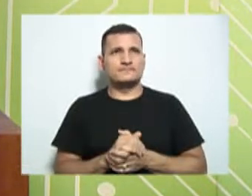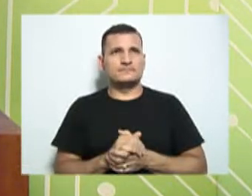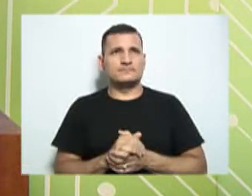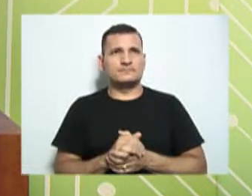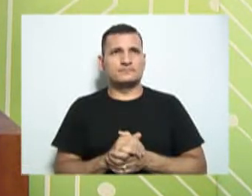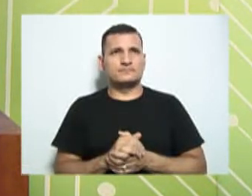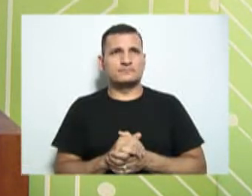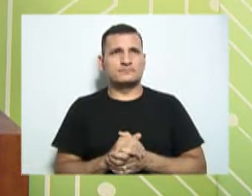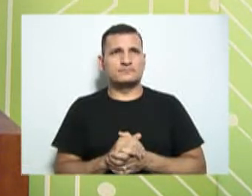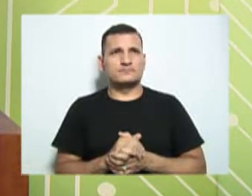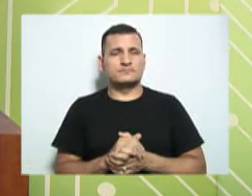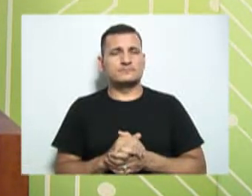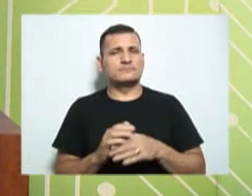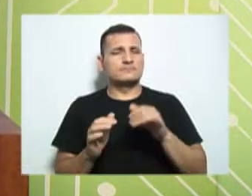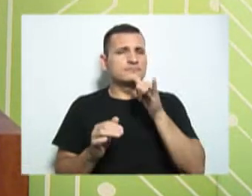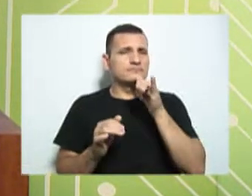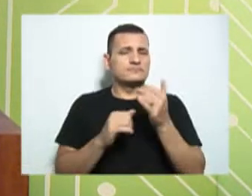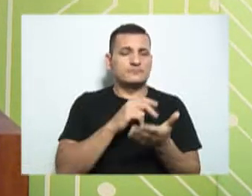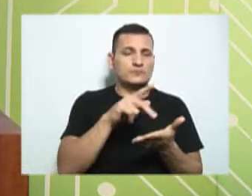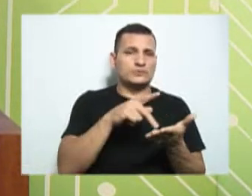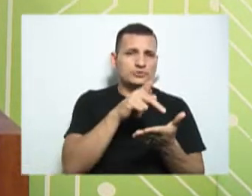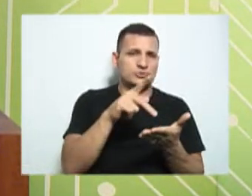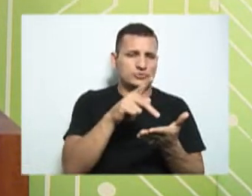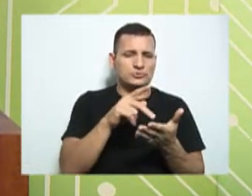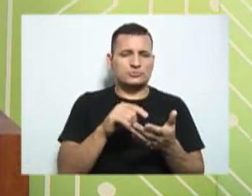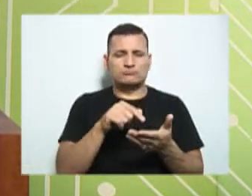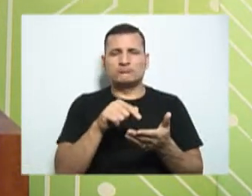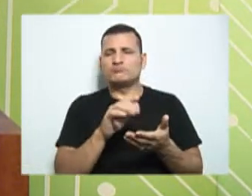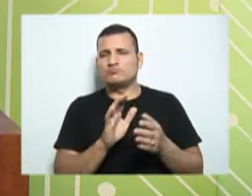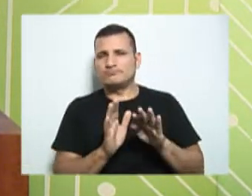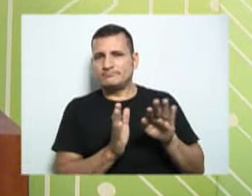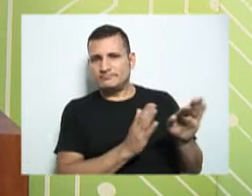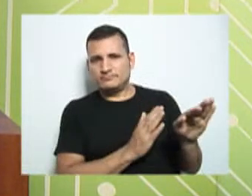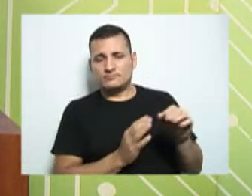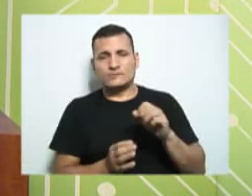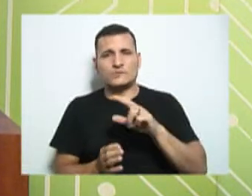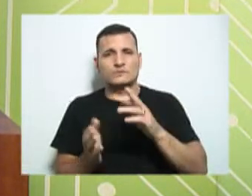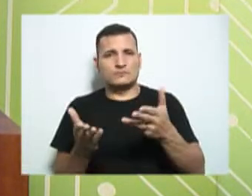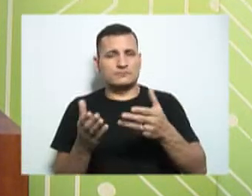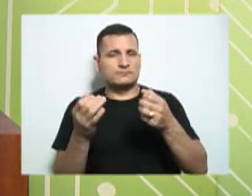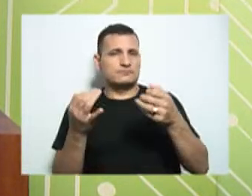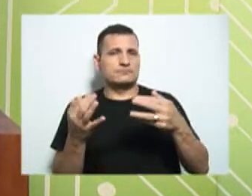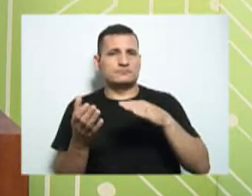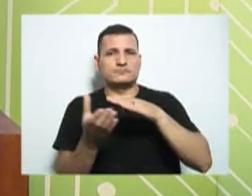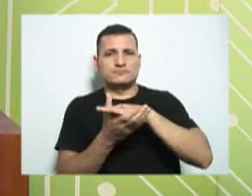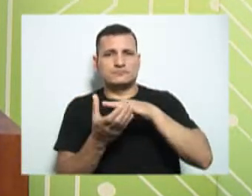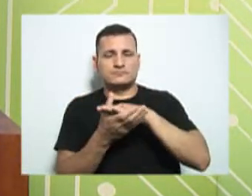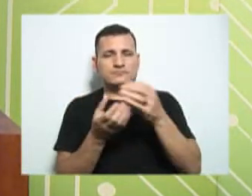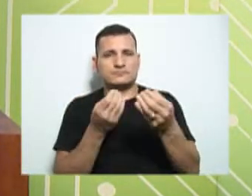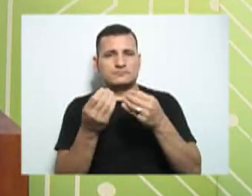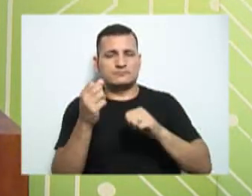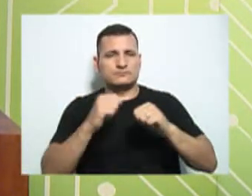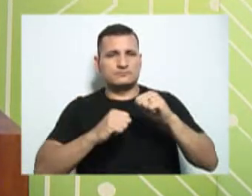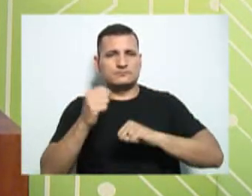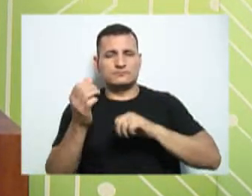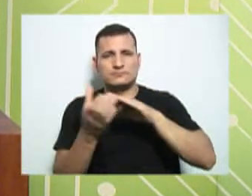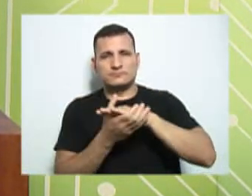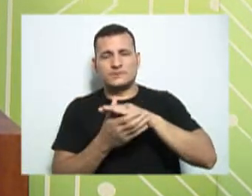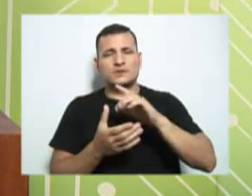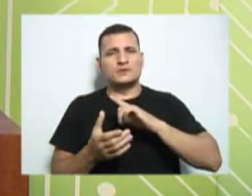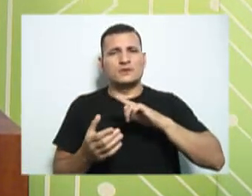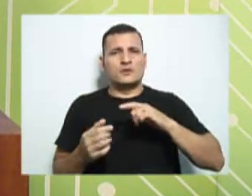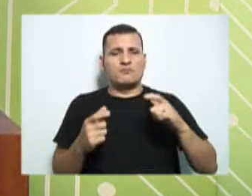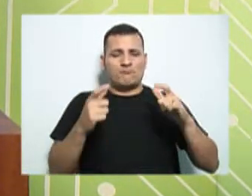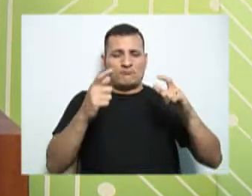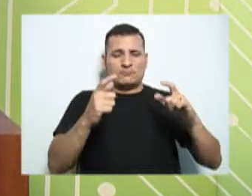relação, vou sair do pudim e vou entrar em uma coisa mais, questão dos sapatos, fabricação de sapatos. Existe um setor que vai trabalhar